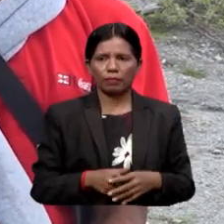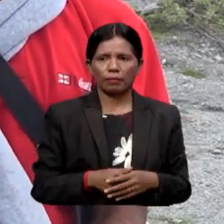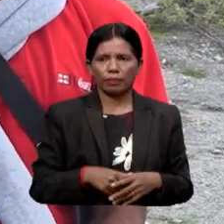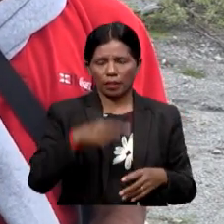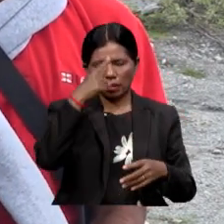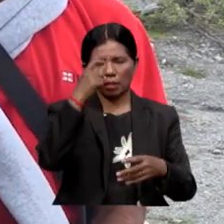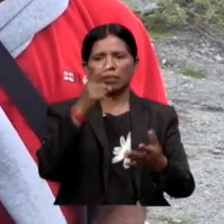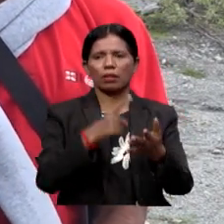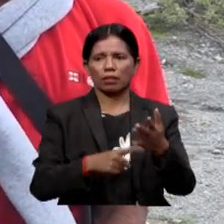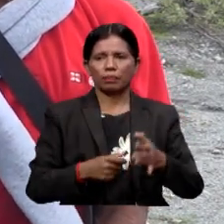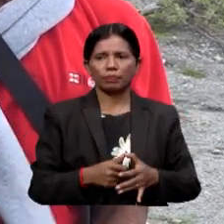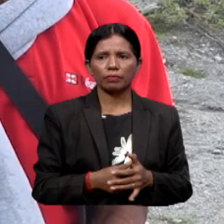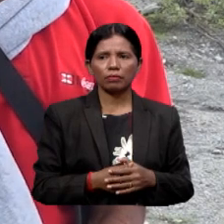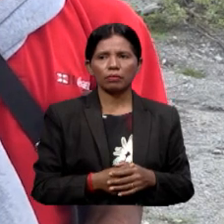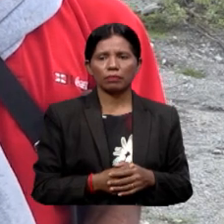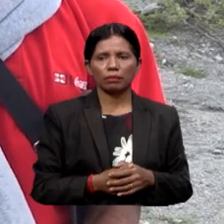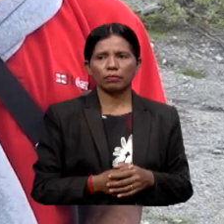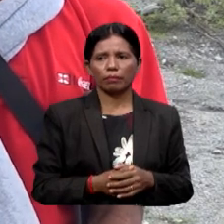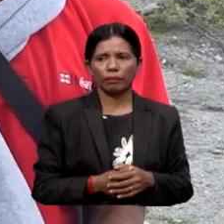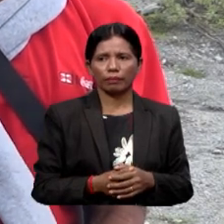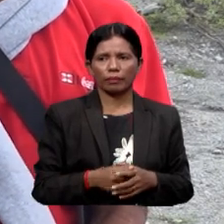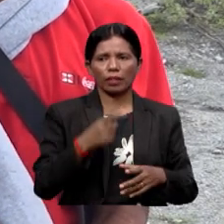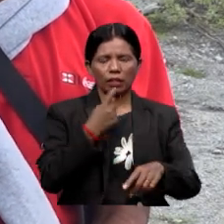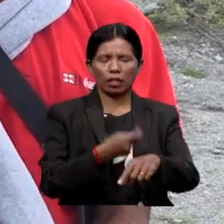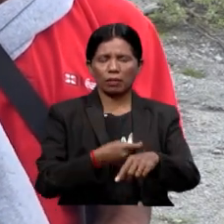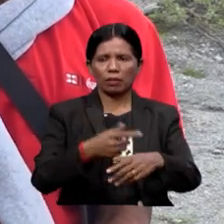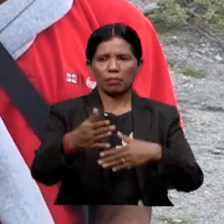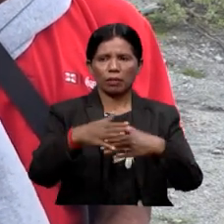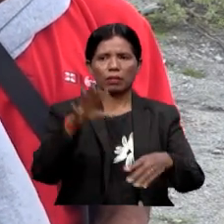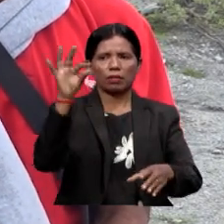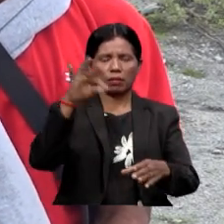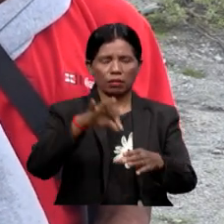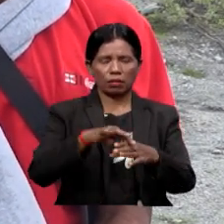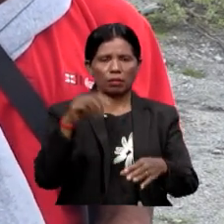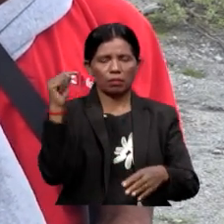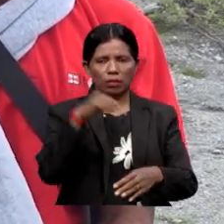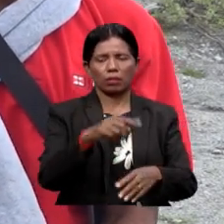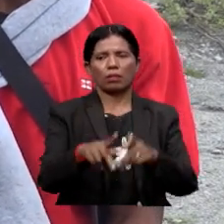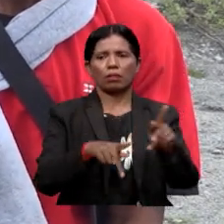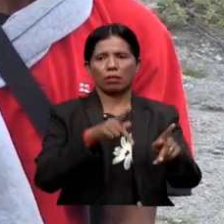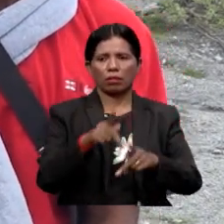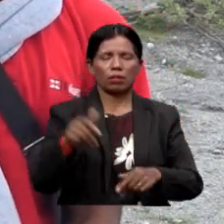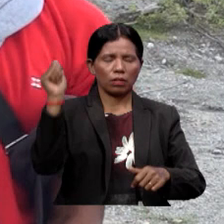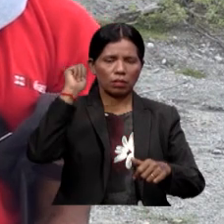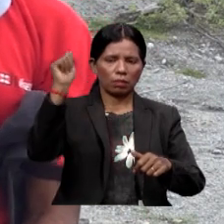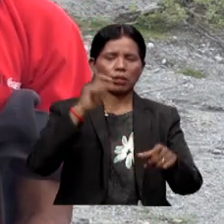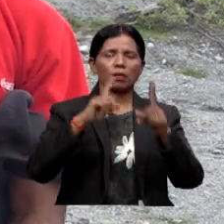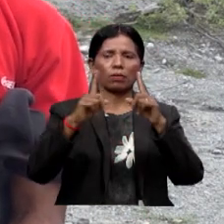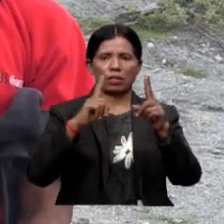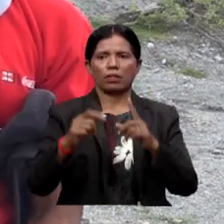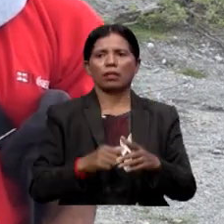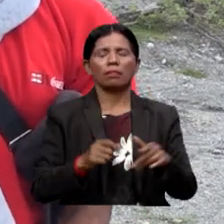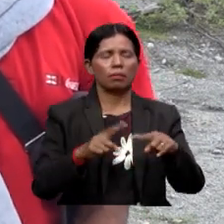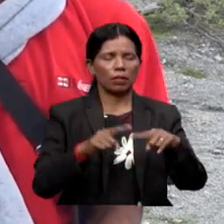basida. Ah, temu besi kono hanesan ele saung maki mai bosok pobo atu be dori kampanye mai kuliah. Mai